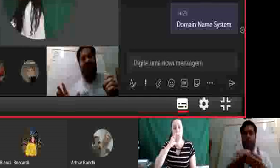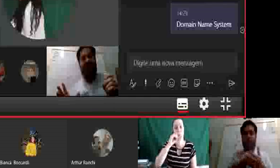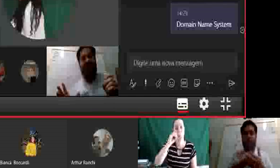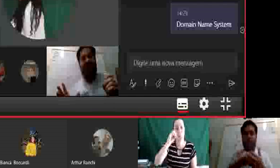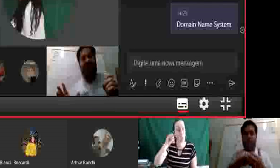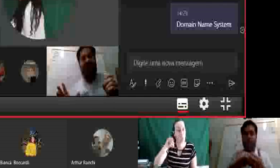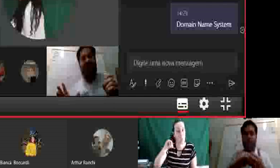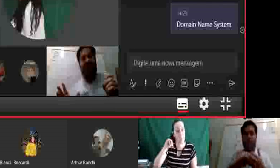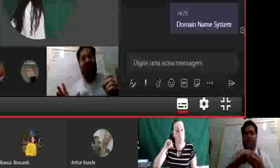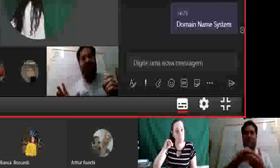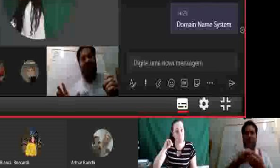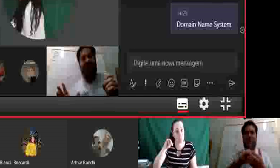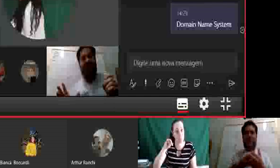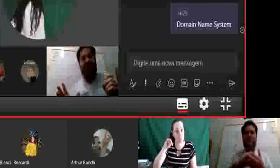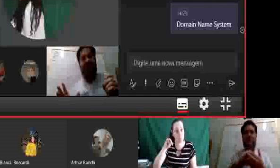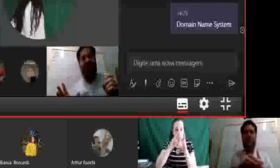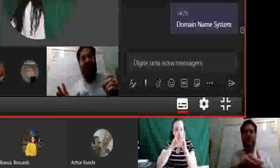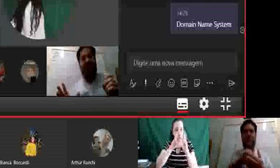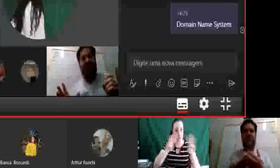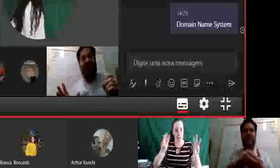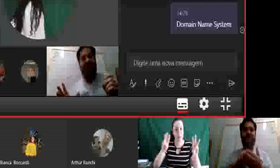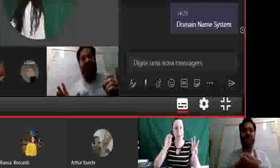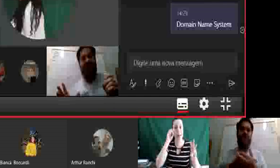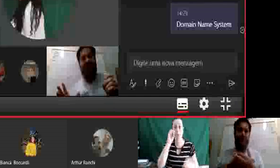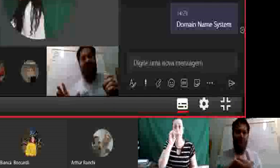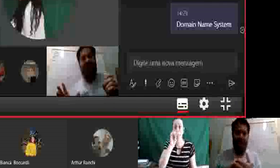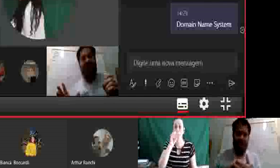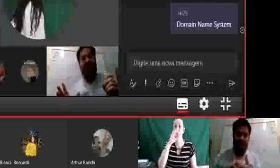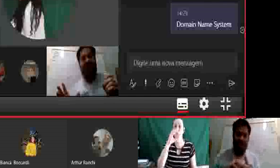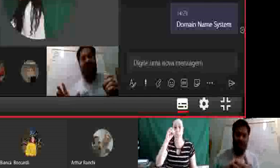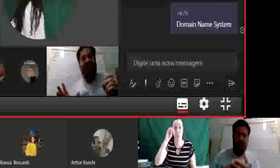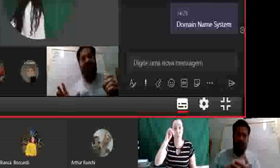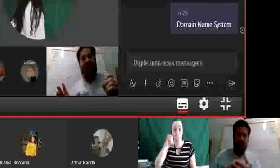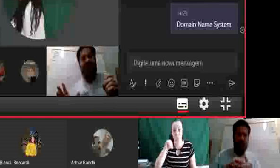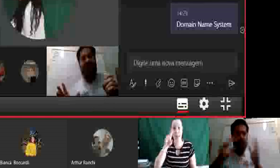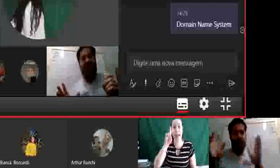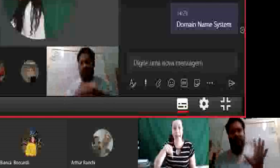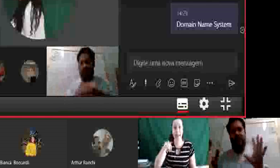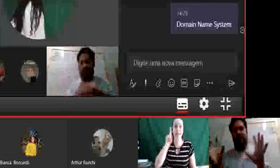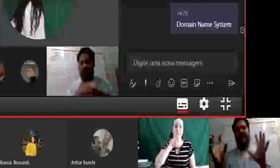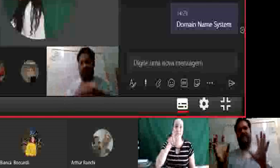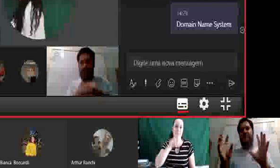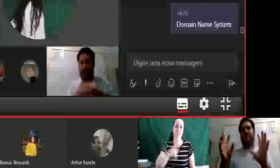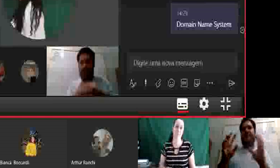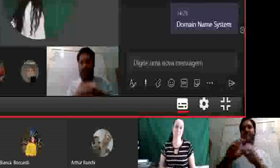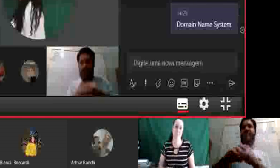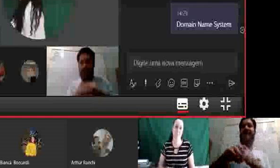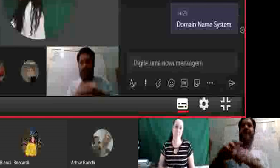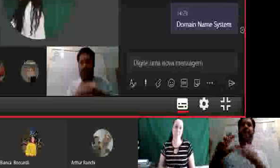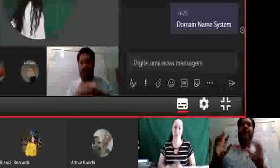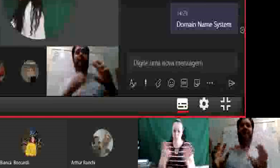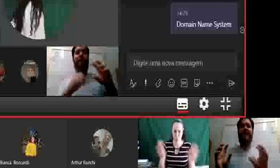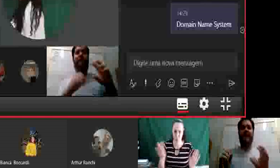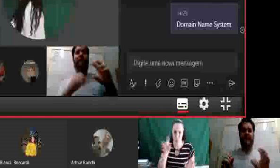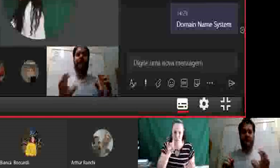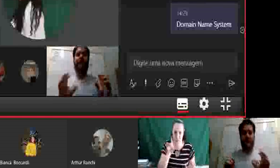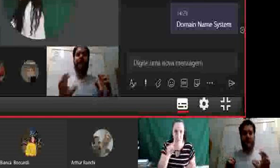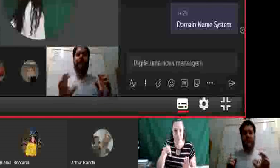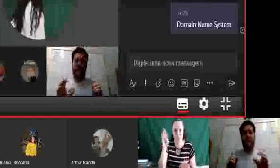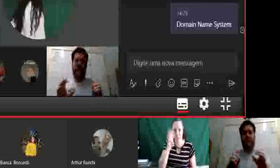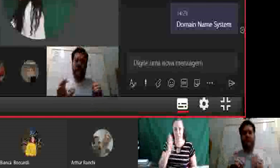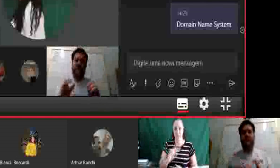melhor. Espero que tenha sido útil para você também. O que está deixando ela intrigada agora é como tudo isso é controlado. Quem define esses protocolos,